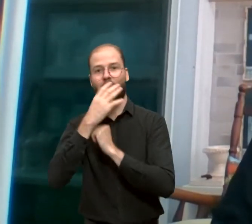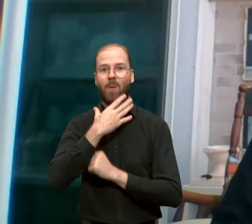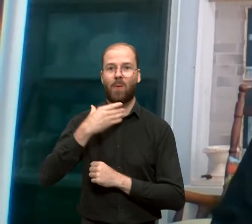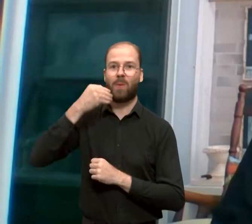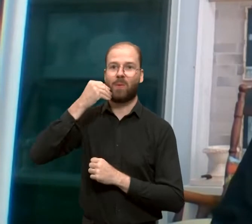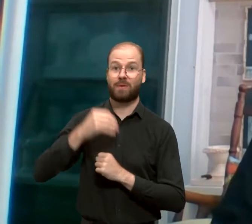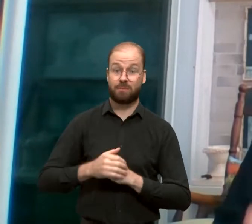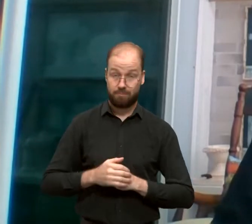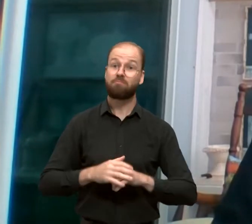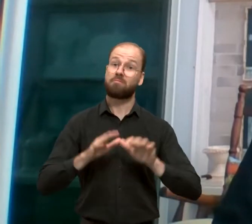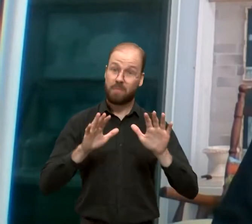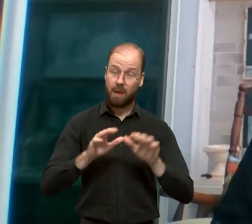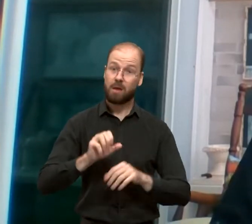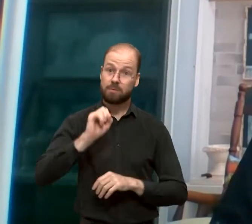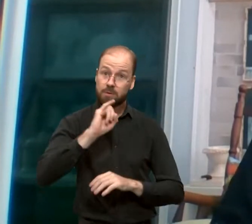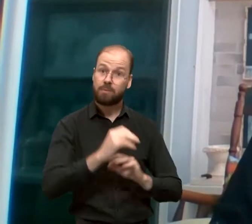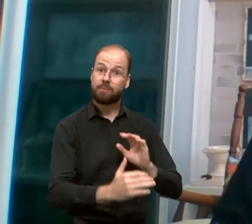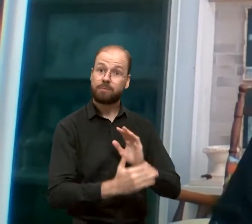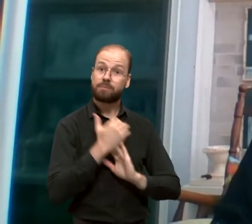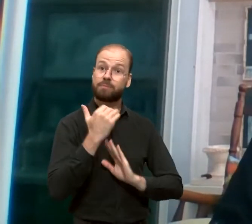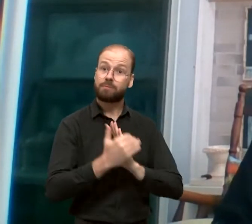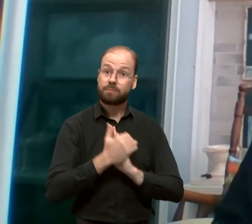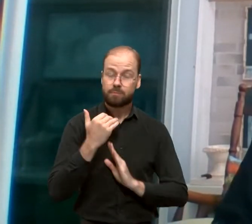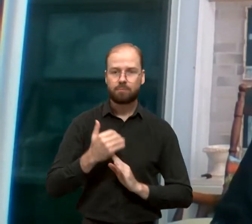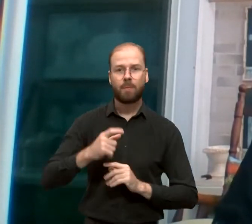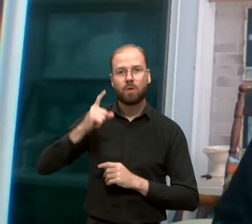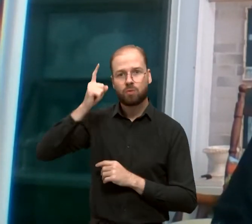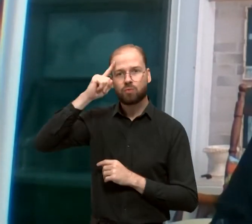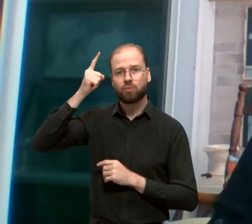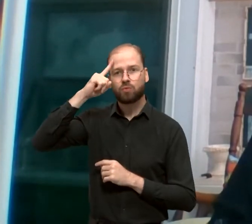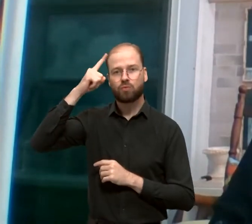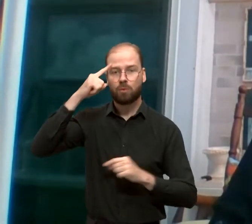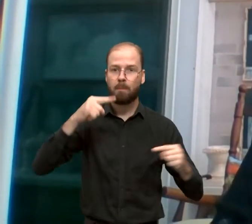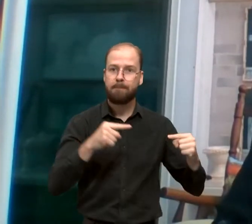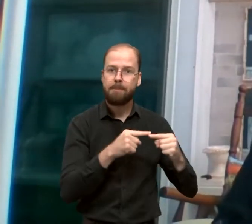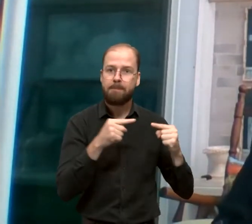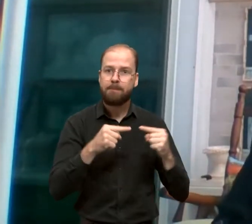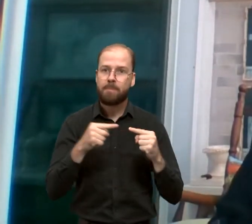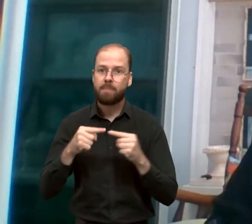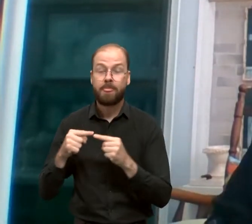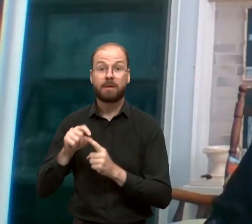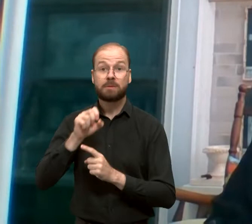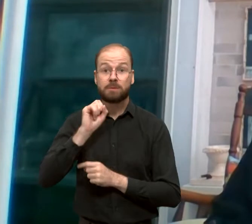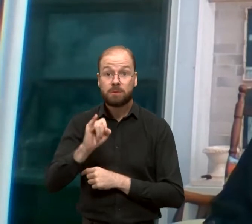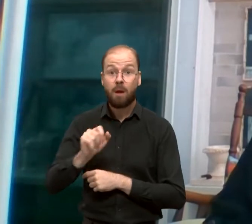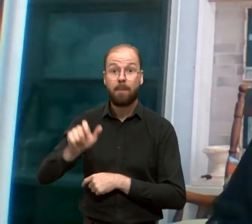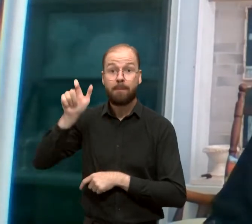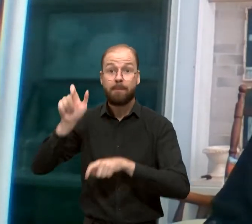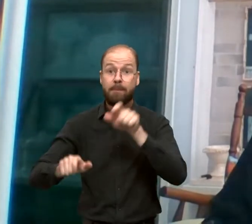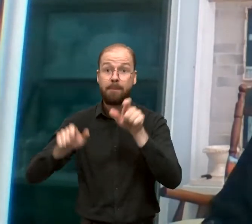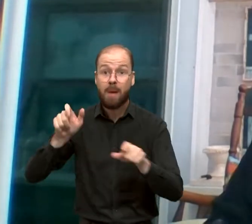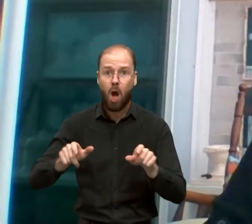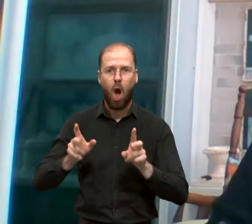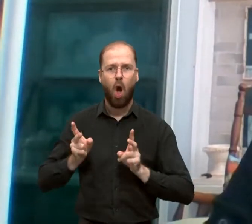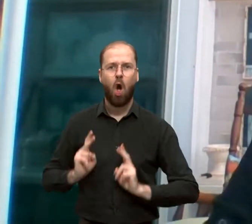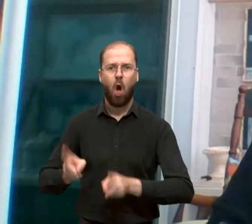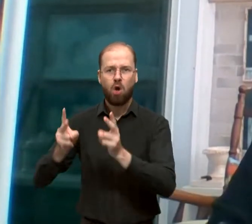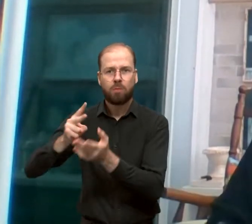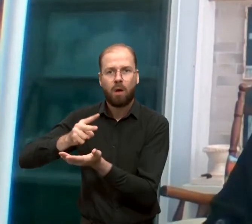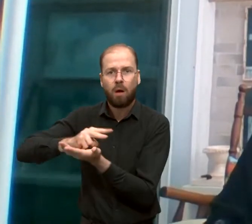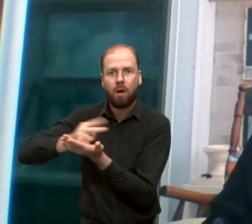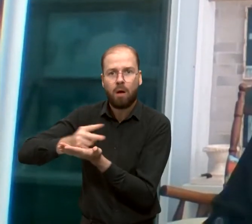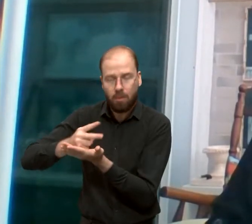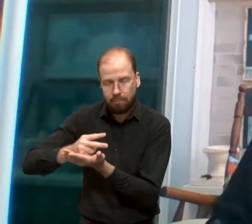essas recomendações de forma rotineira e adequada, se o paciente persistir com a queixa, aí ele deve ser